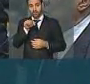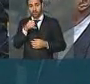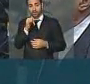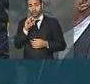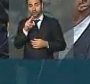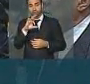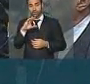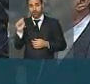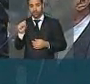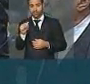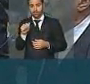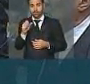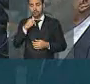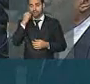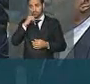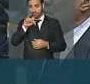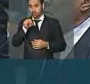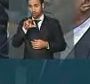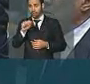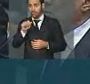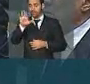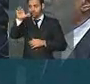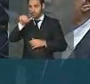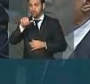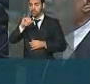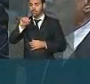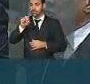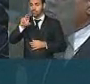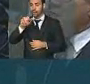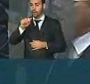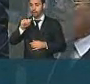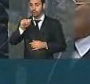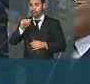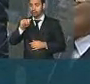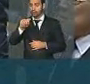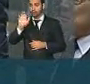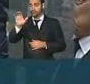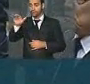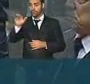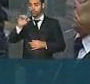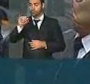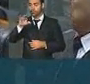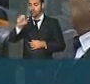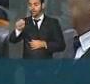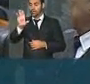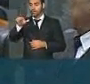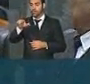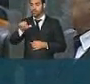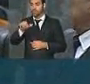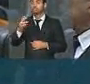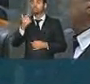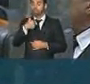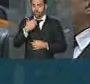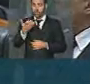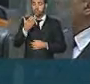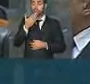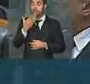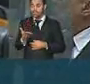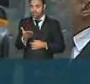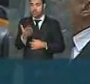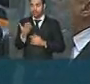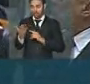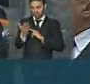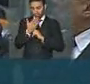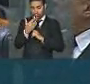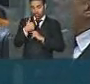senador Jucá senador senador Jucá eu pediria para